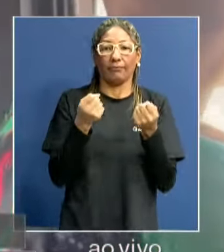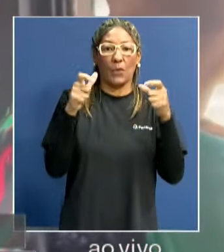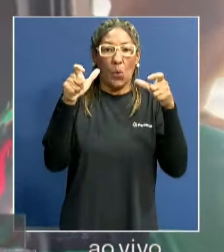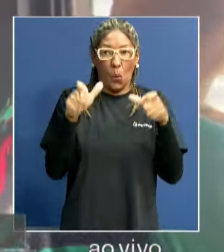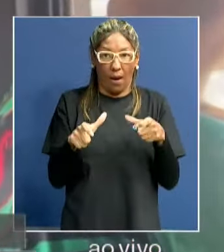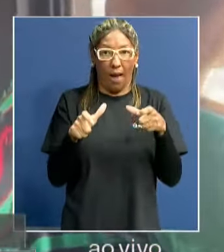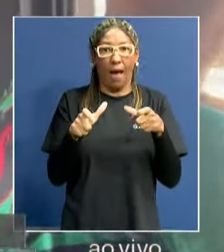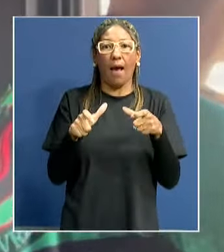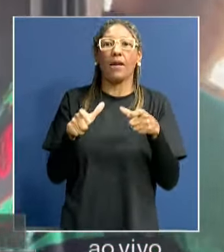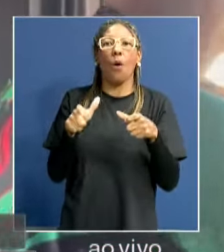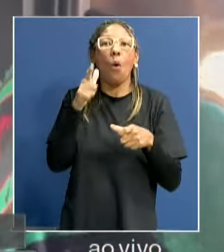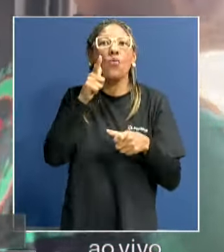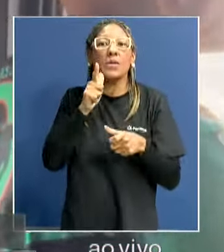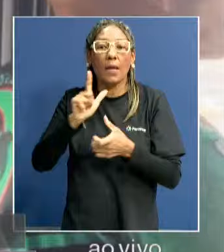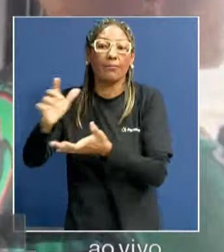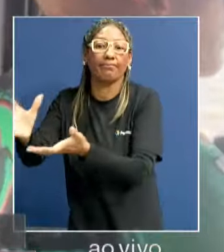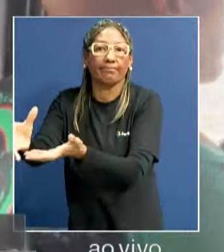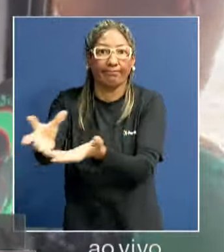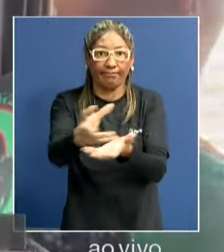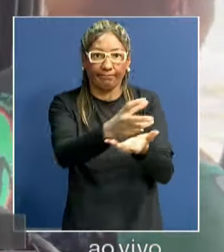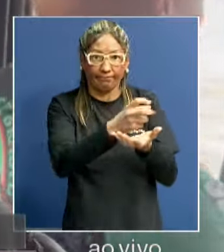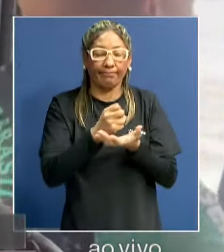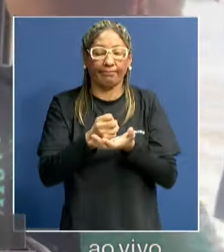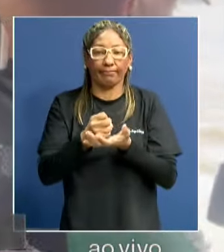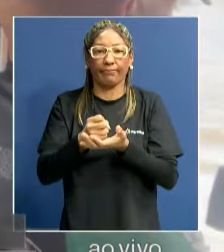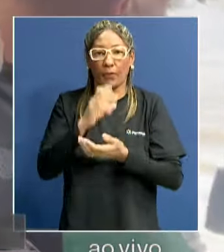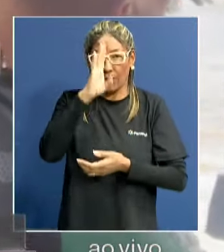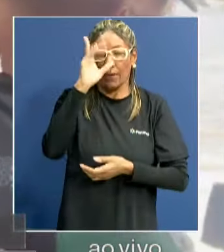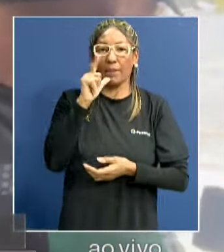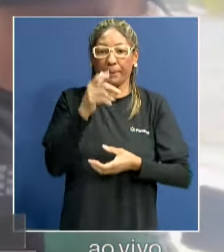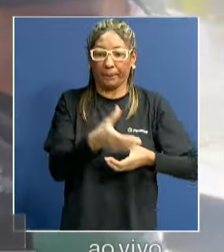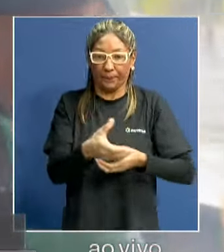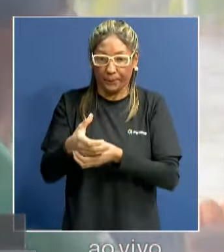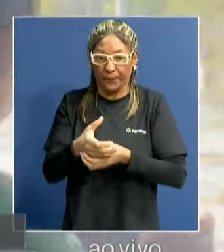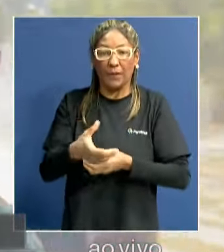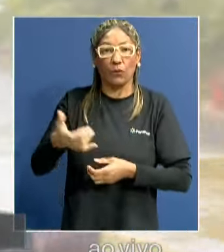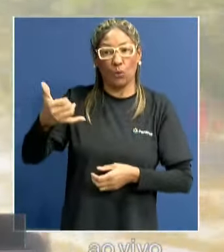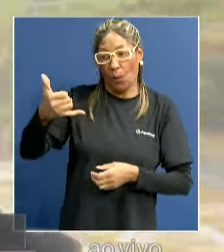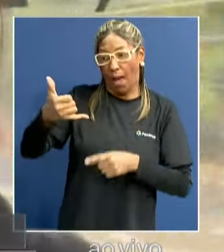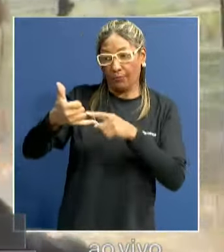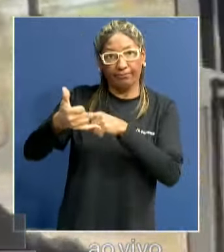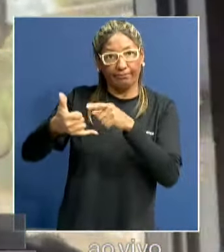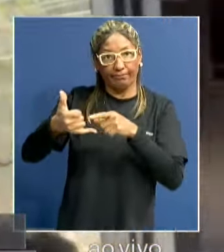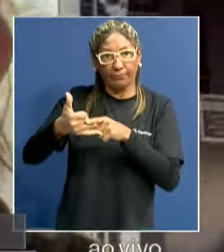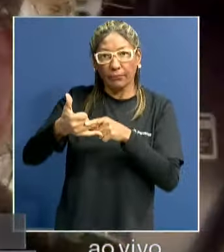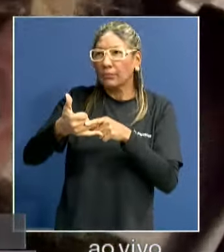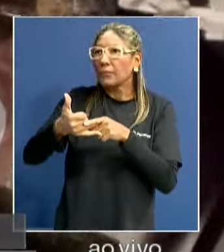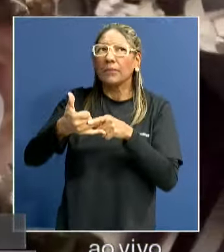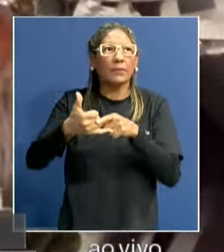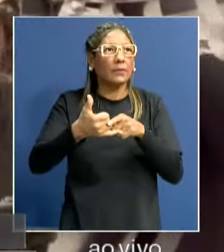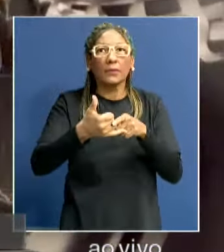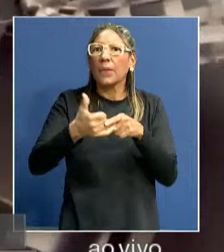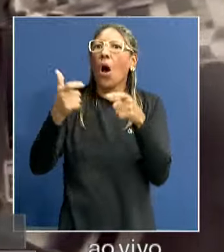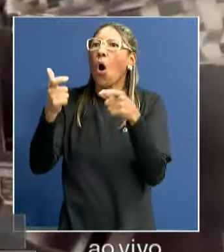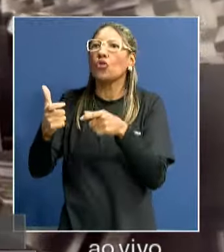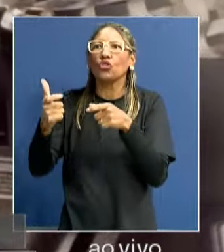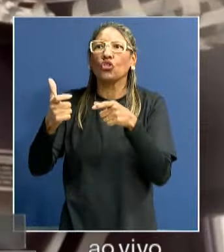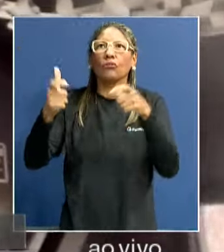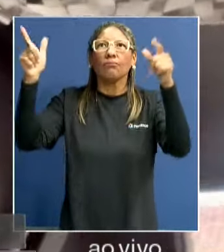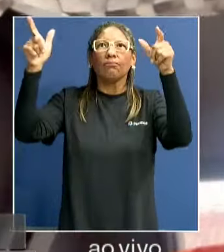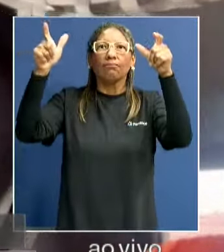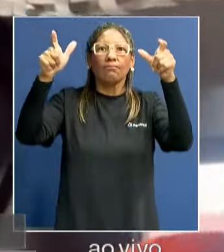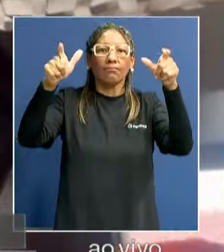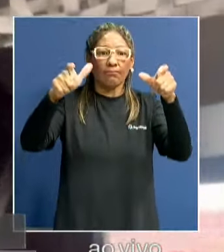para que fossem realizados resgates. Os bombeiros ficam com o celular, com a localização, para tentar identificar o local